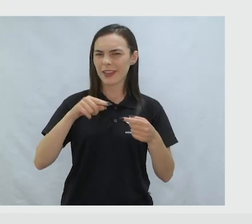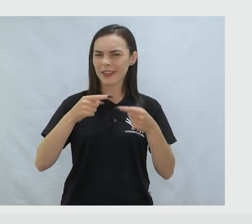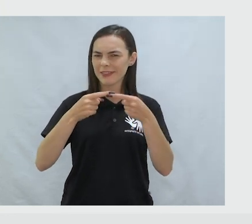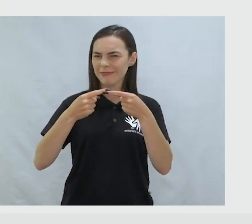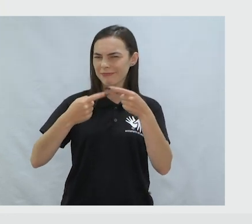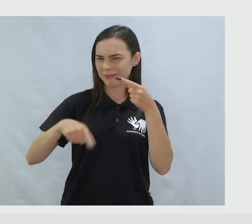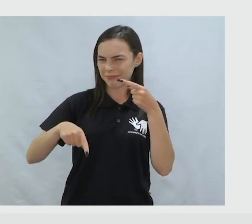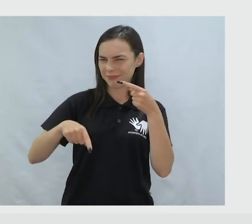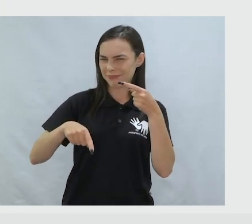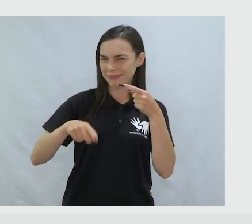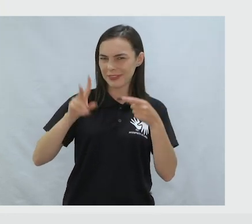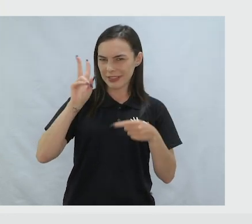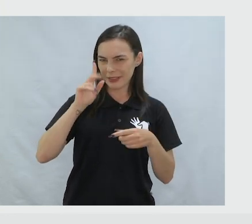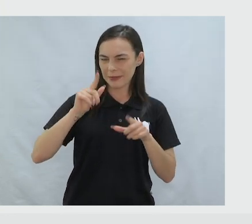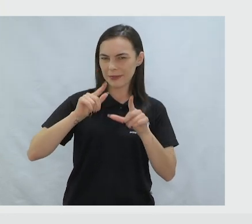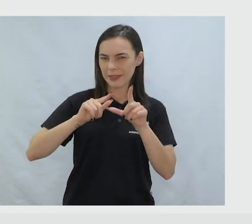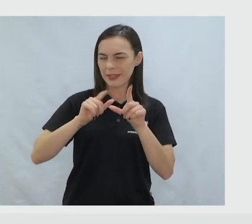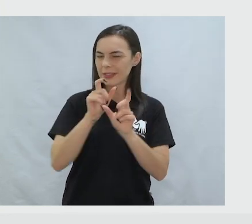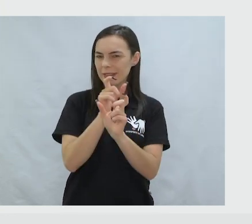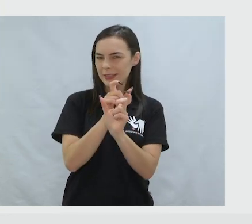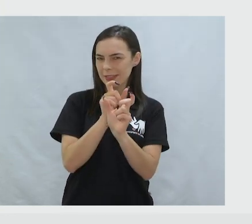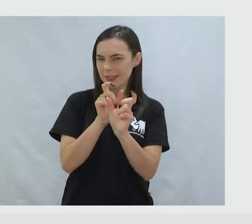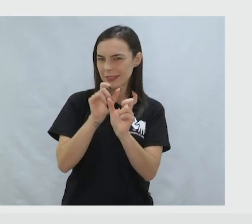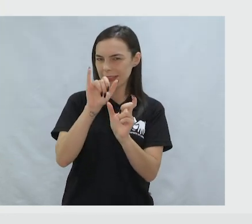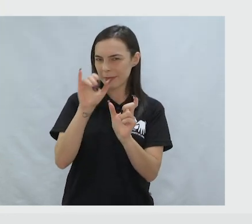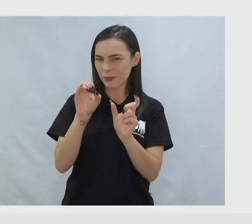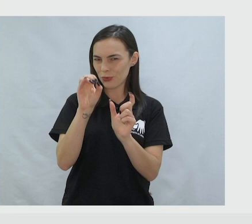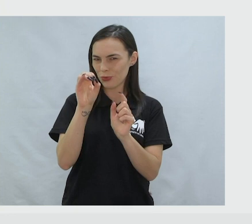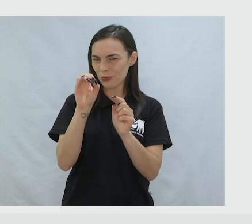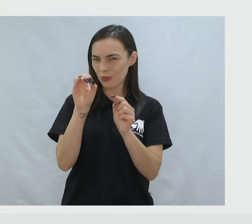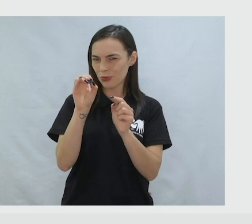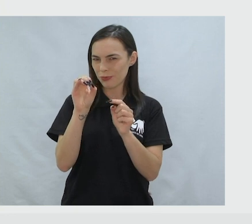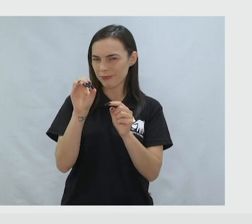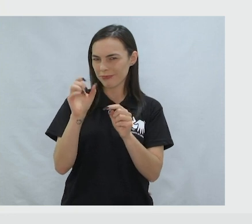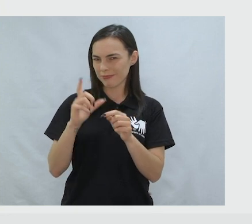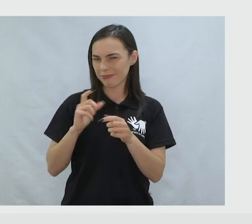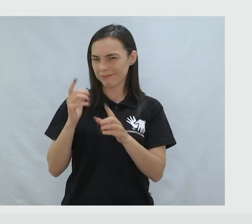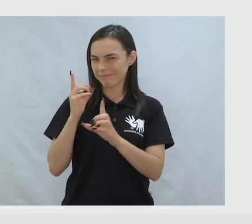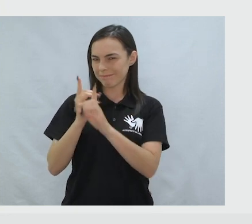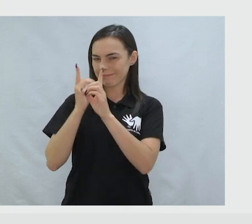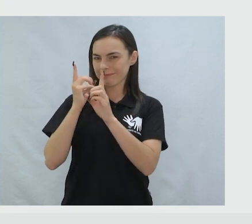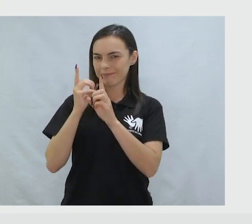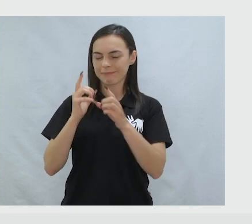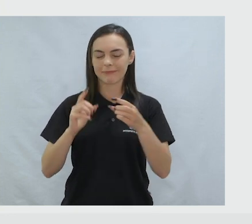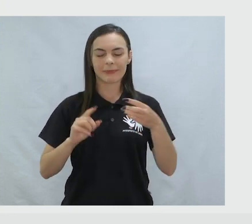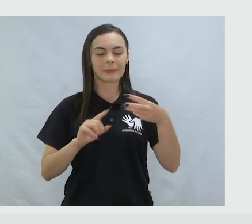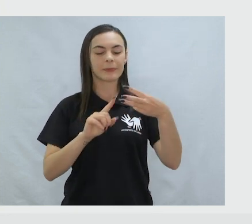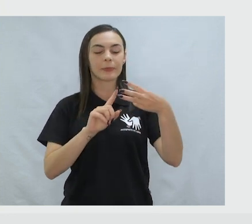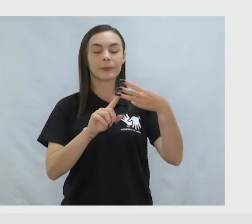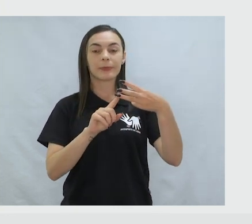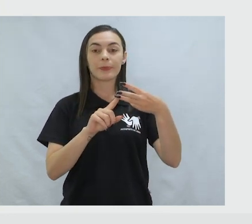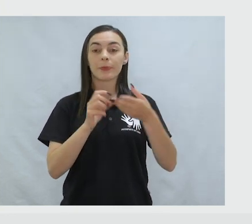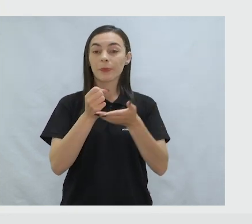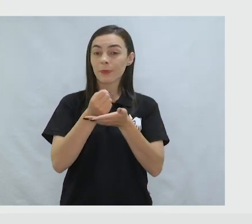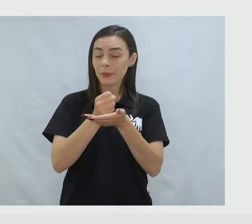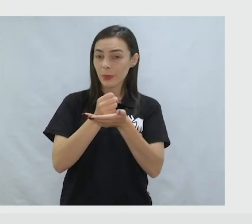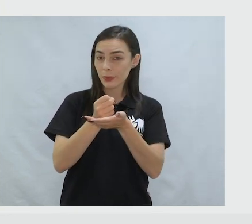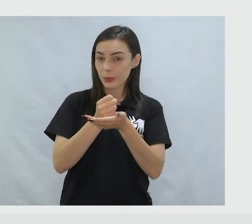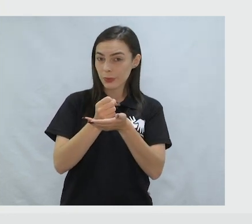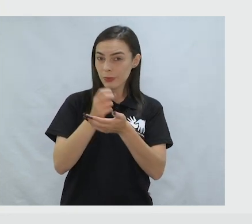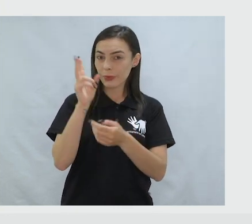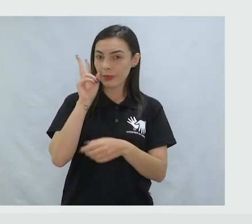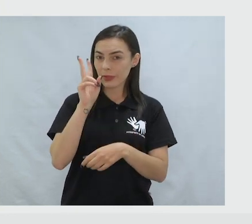do invasor, lembram? Da letra lá, da sílaba jo, que tinha que encontrar. Daí teve o momento